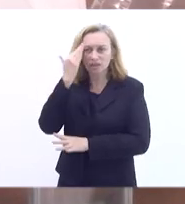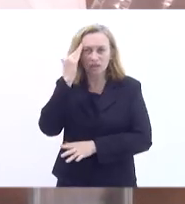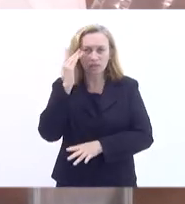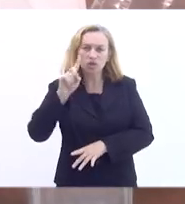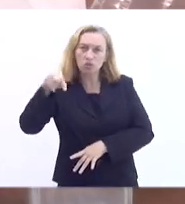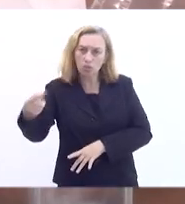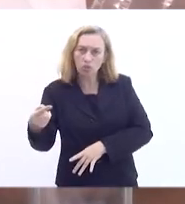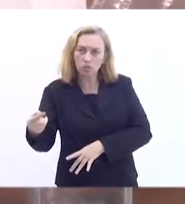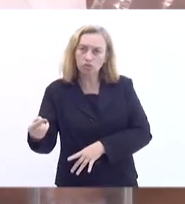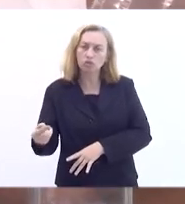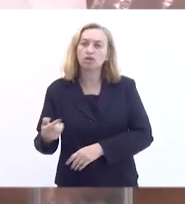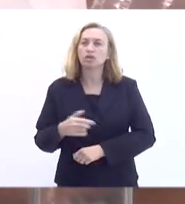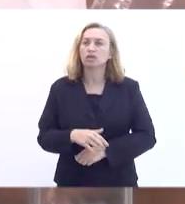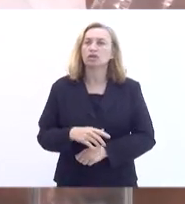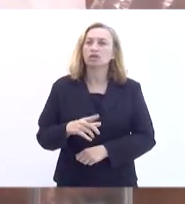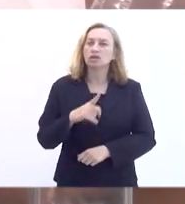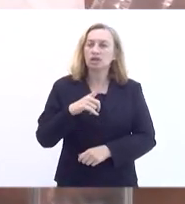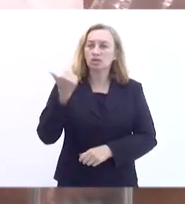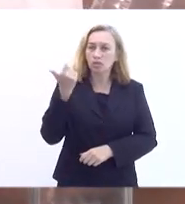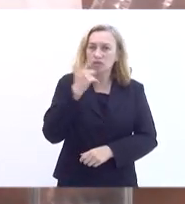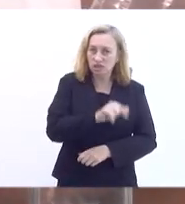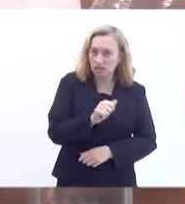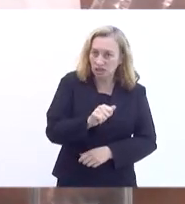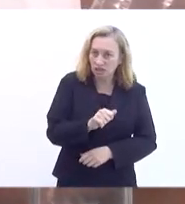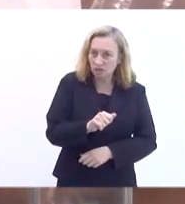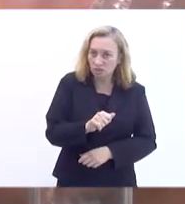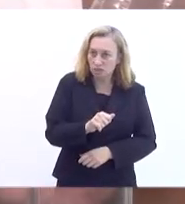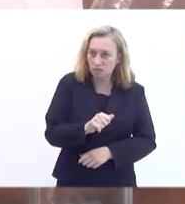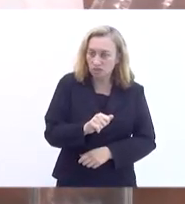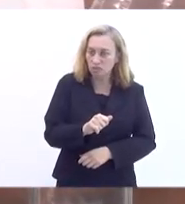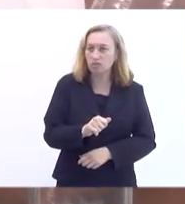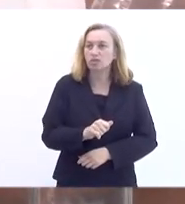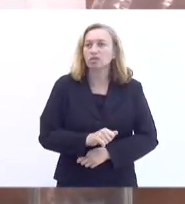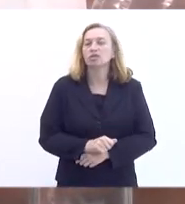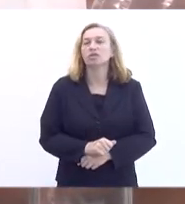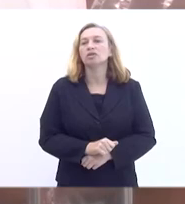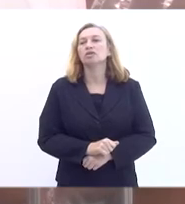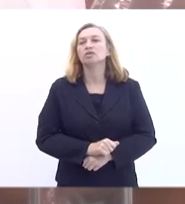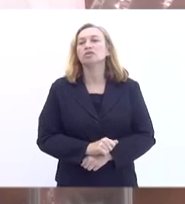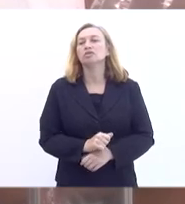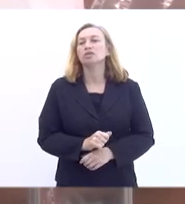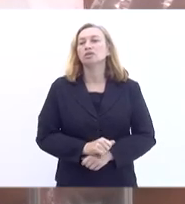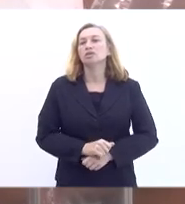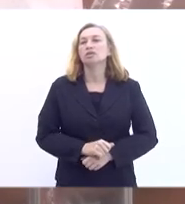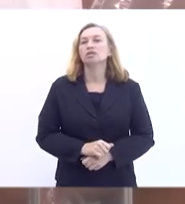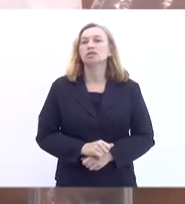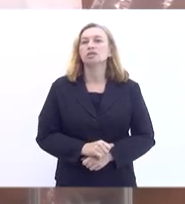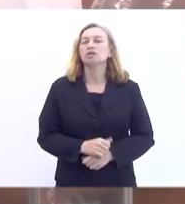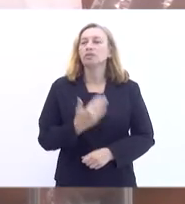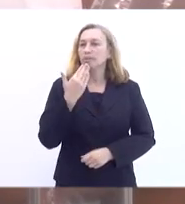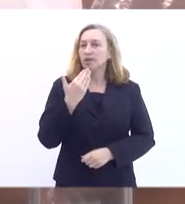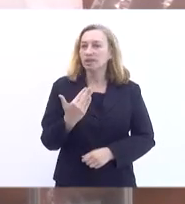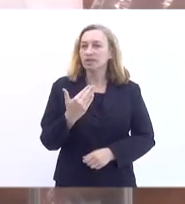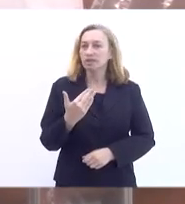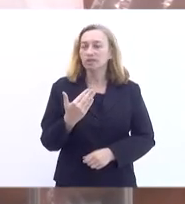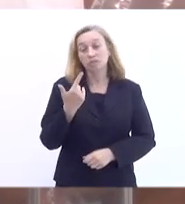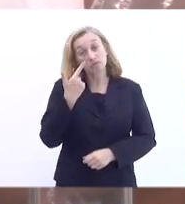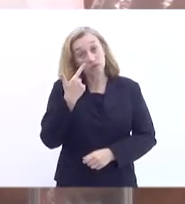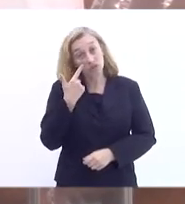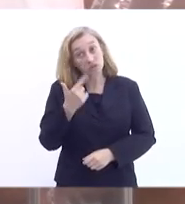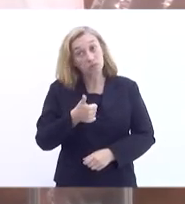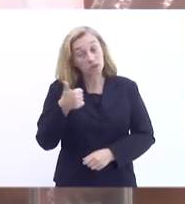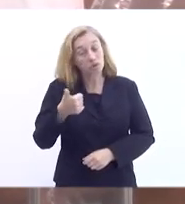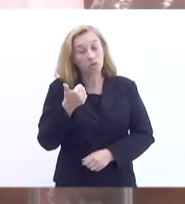outro nós teríamos tido teremos ganho teremos O que teria sido deferido o nosso processo e queremos Pedir para que isso seja